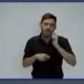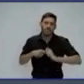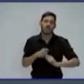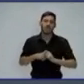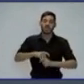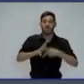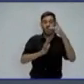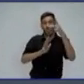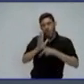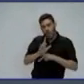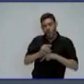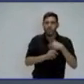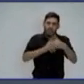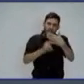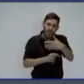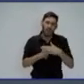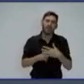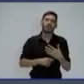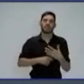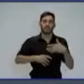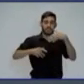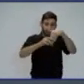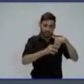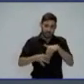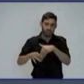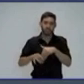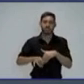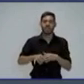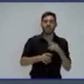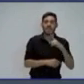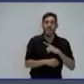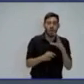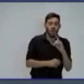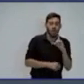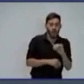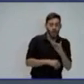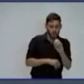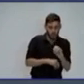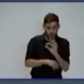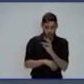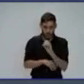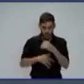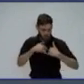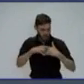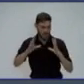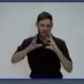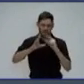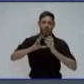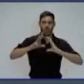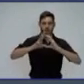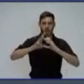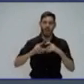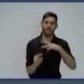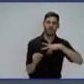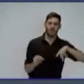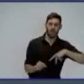que processam as eleições têm o seu código-fonte aberto a todos os partidos, ao Ministério